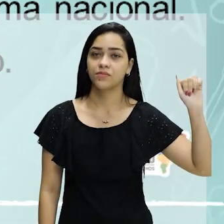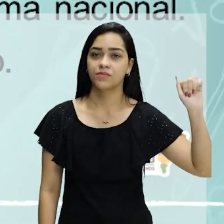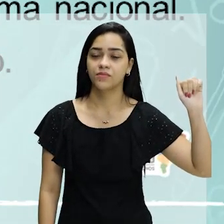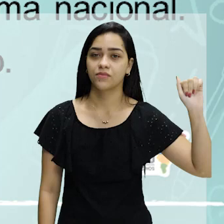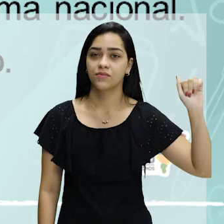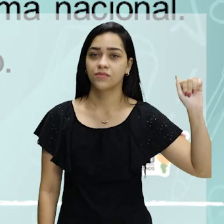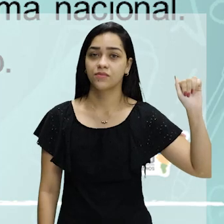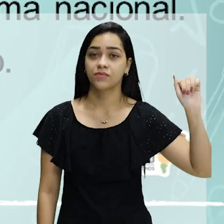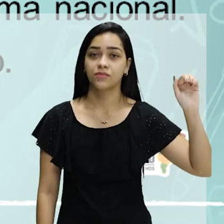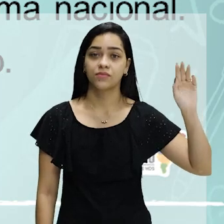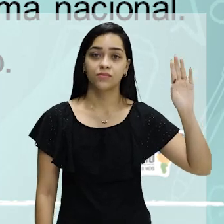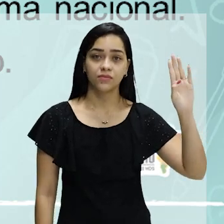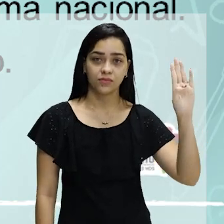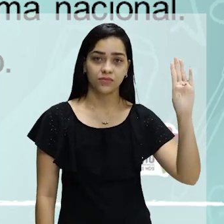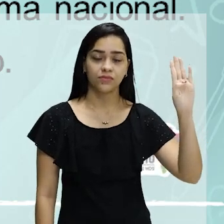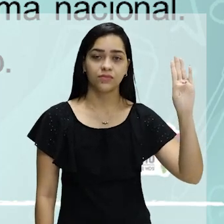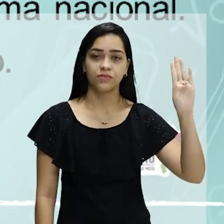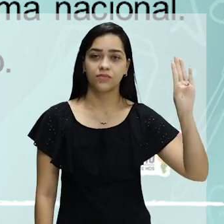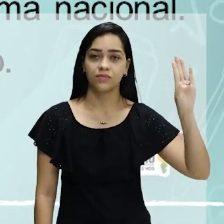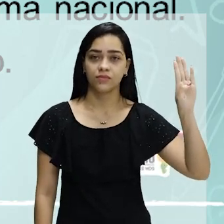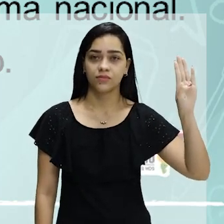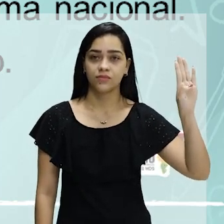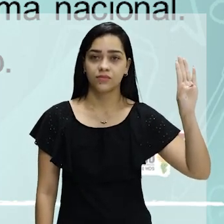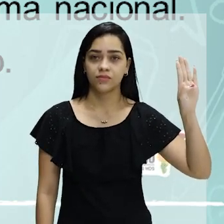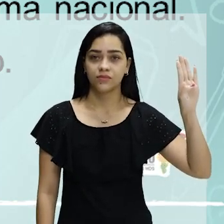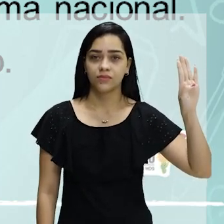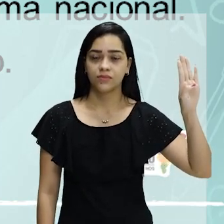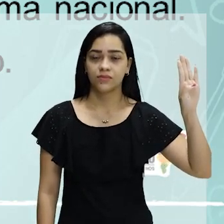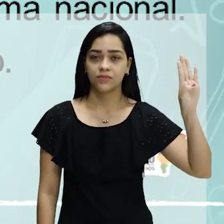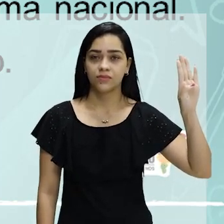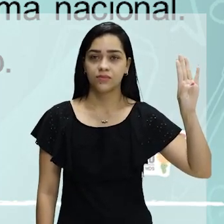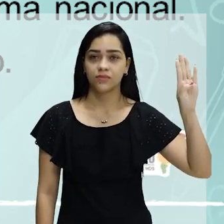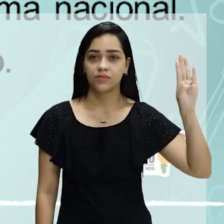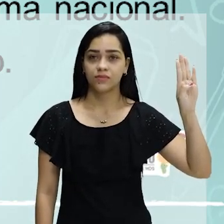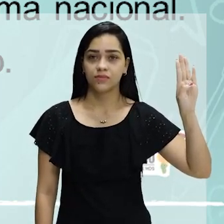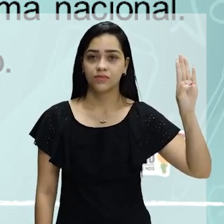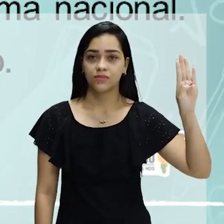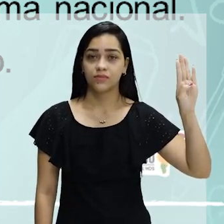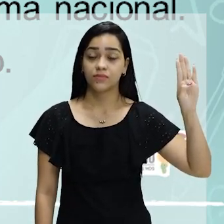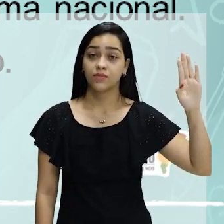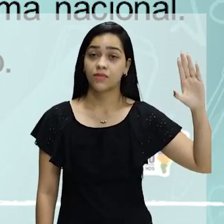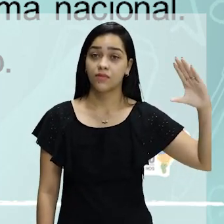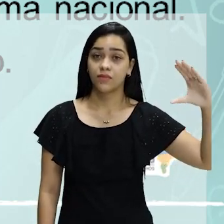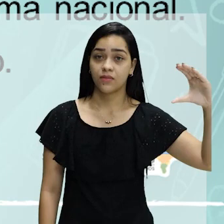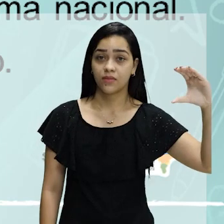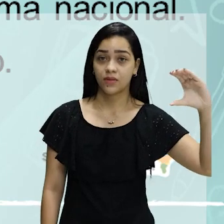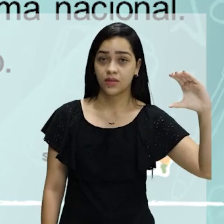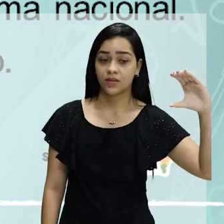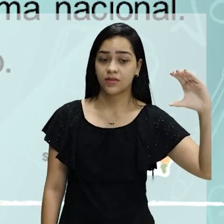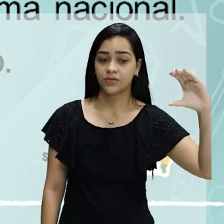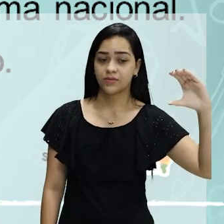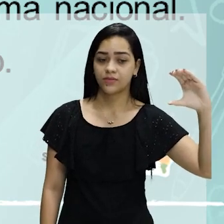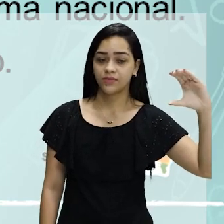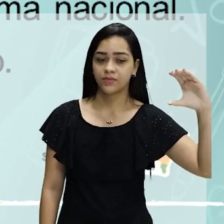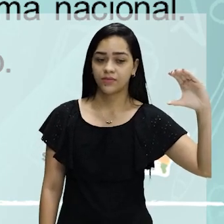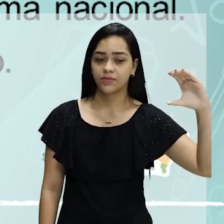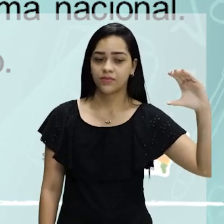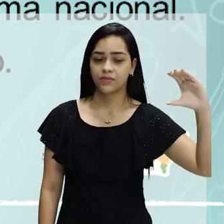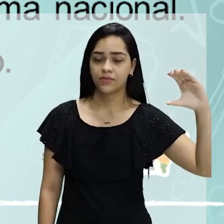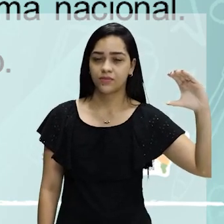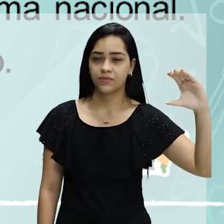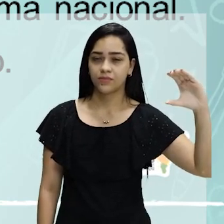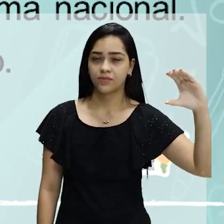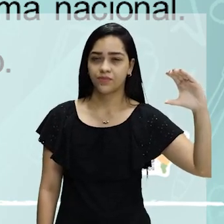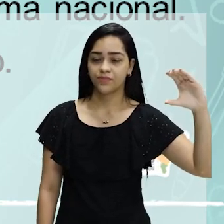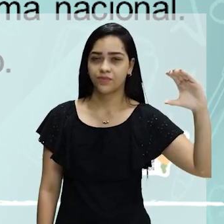à natureza. Letra B, subjetivismo, revelando uma visão pessimista da vida. Idealização do amor,